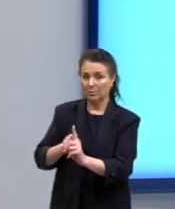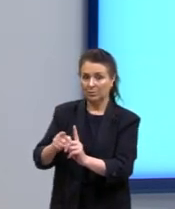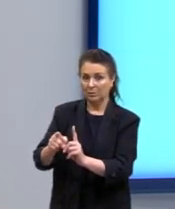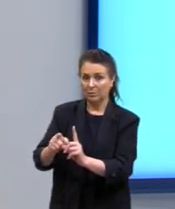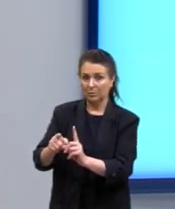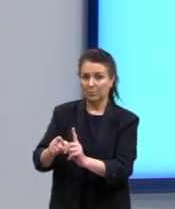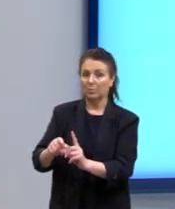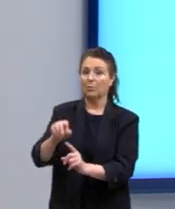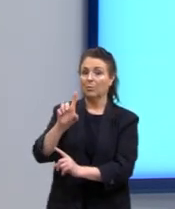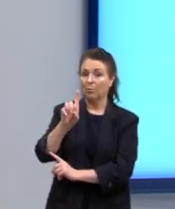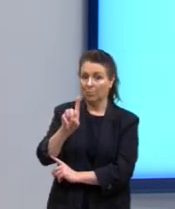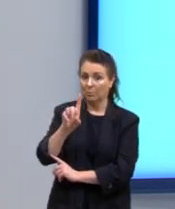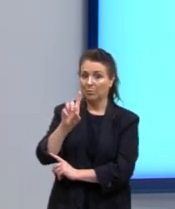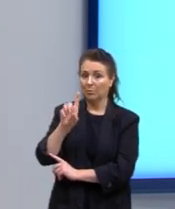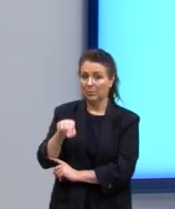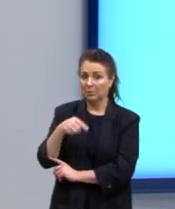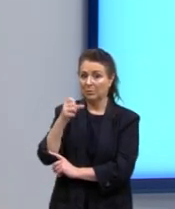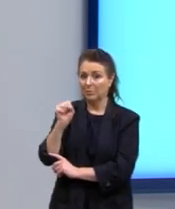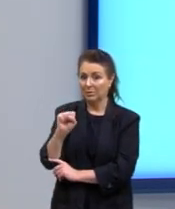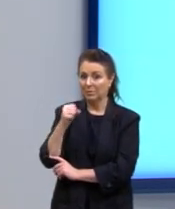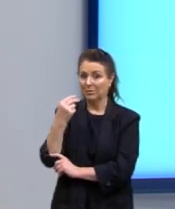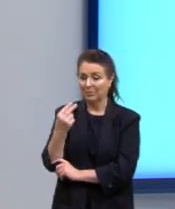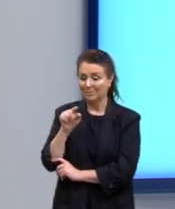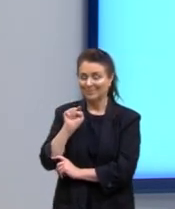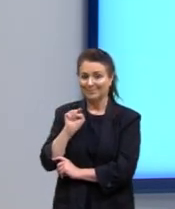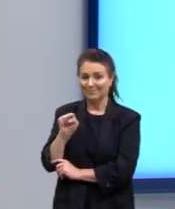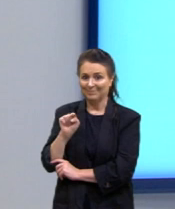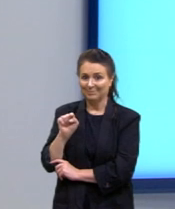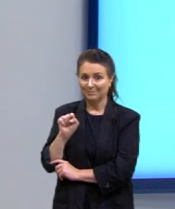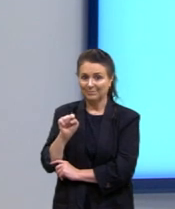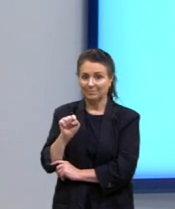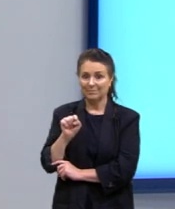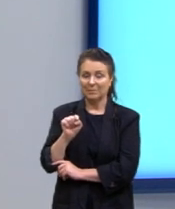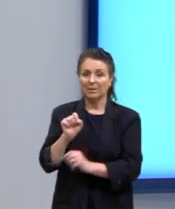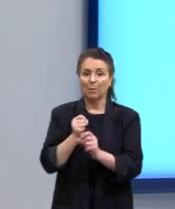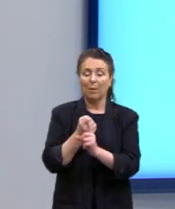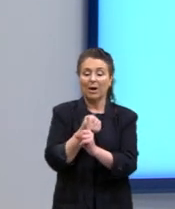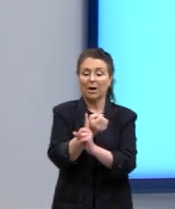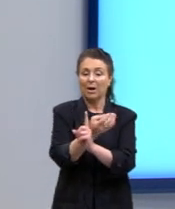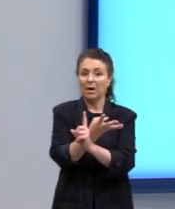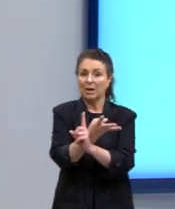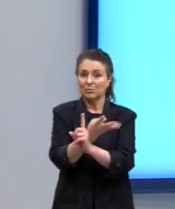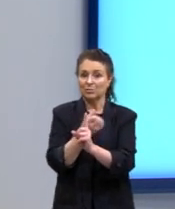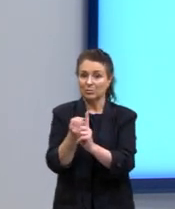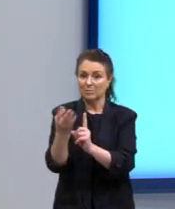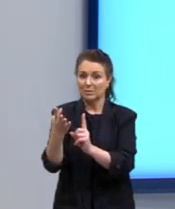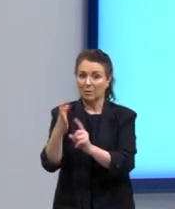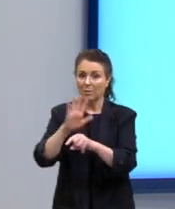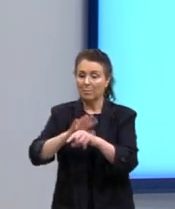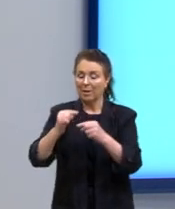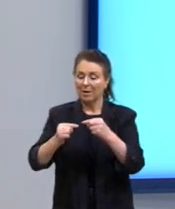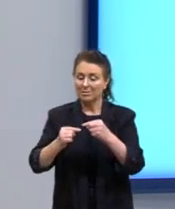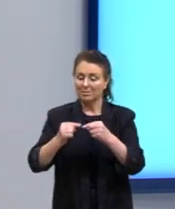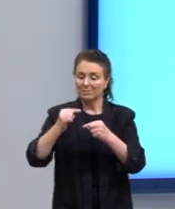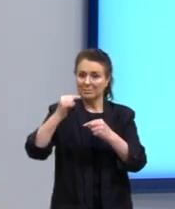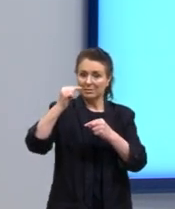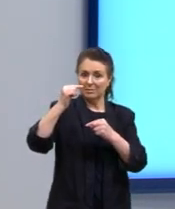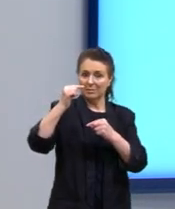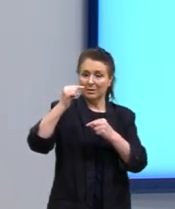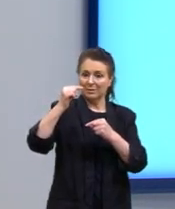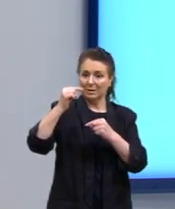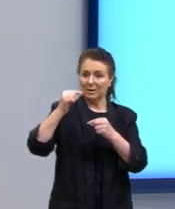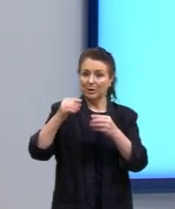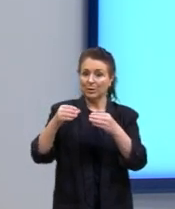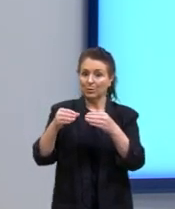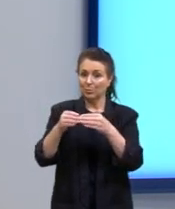1,82 então nós afirmamos que a dispersão é mais elevada entre os alunos